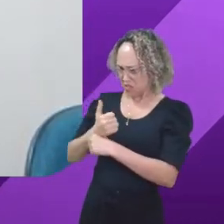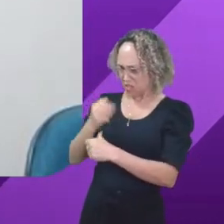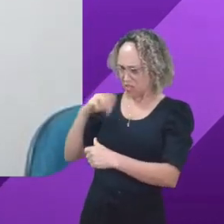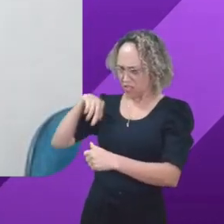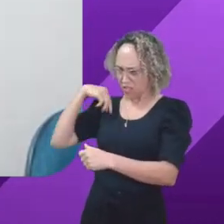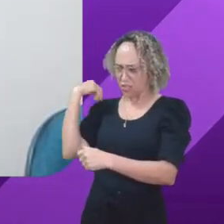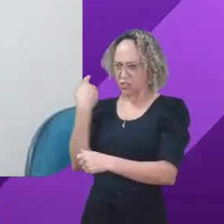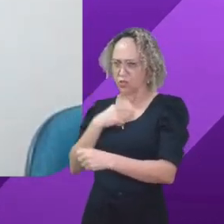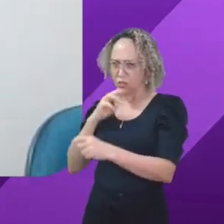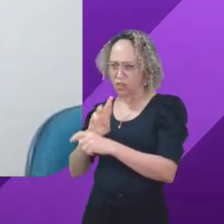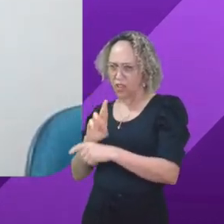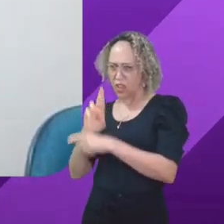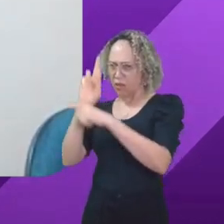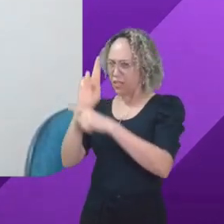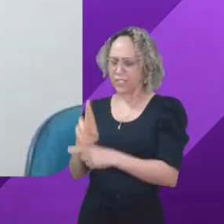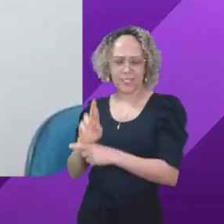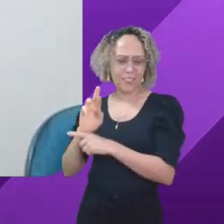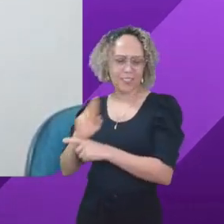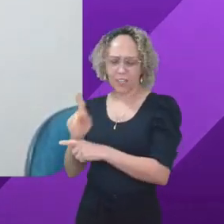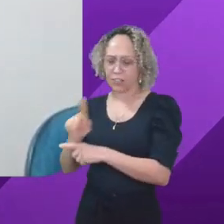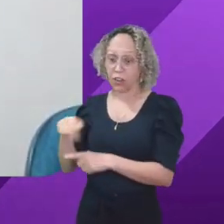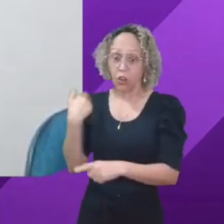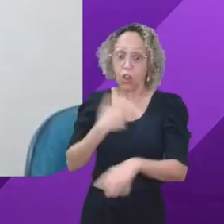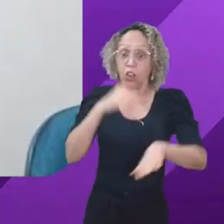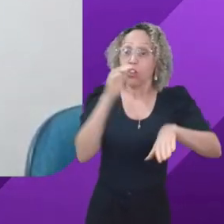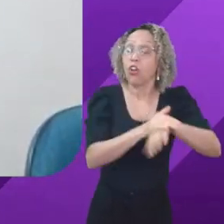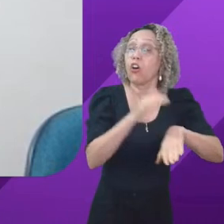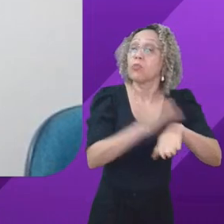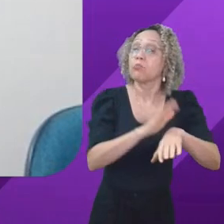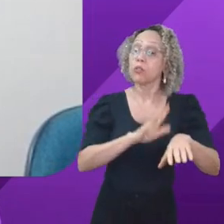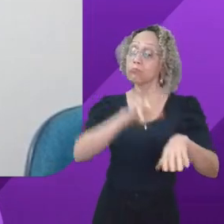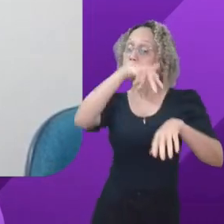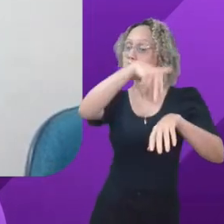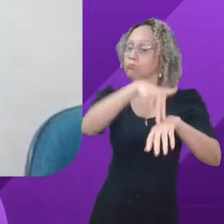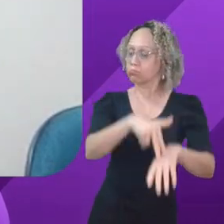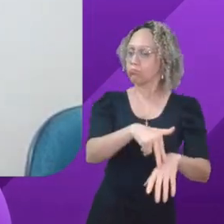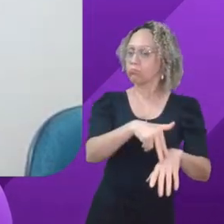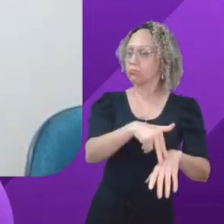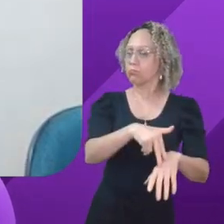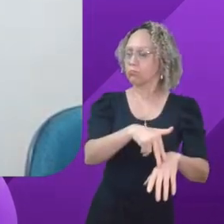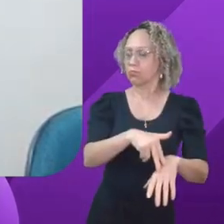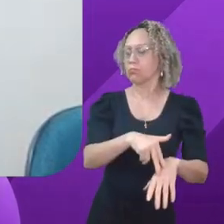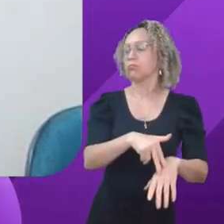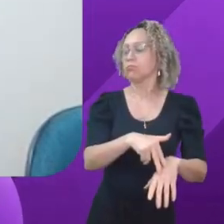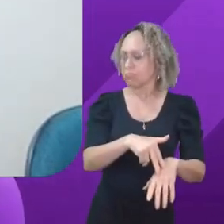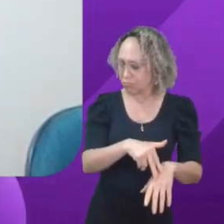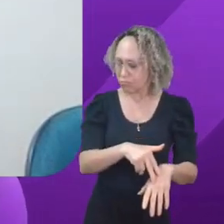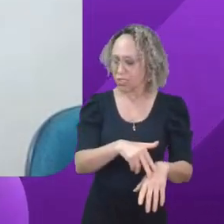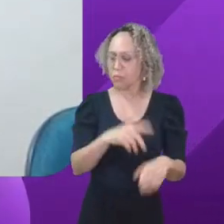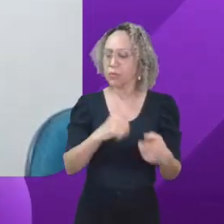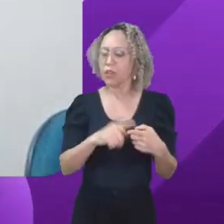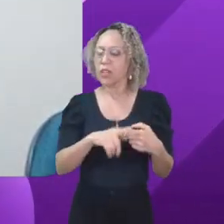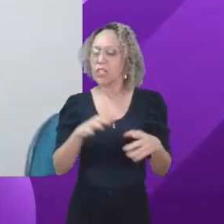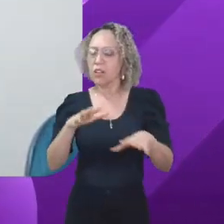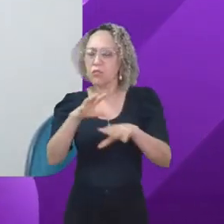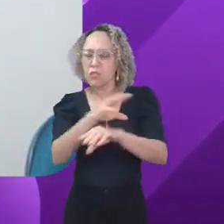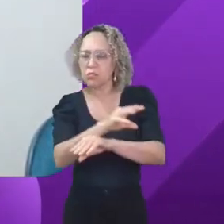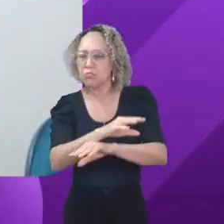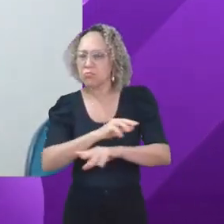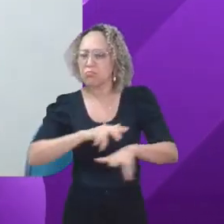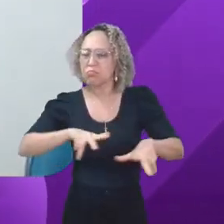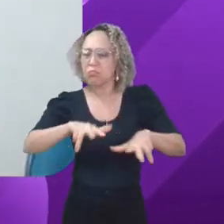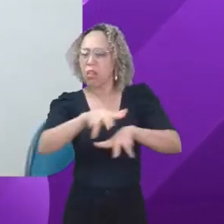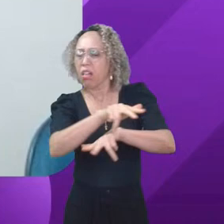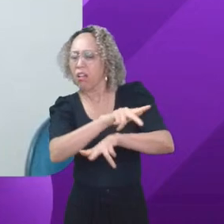capazes, nós que temos a capacidade de escrever a nossa própria história. Ela que já foi tão apagada, tão invisibilizada, que já escreveram o